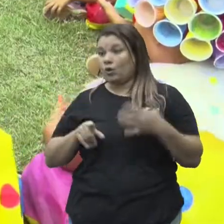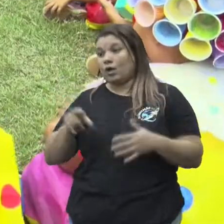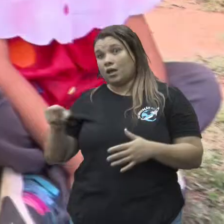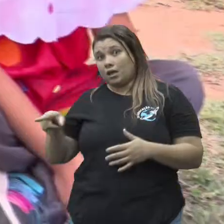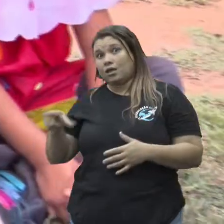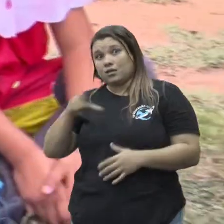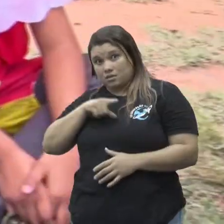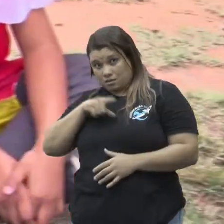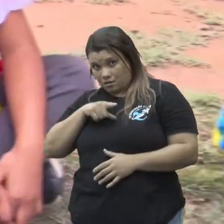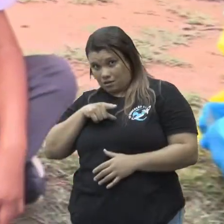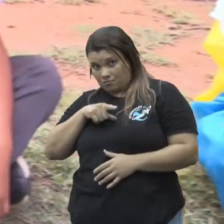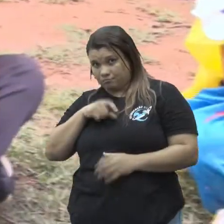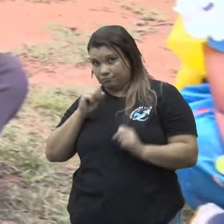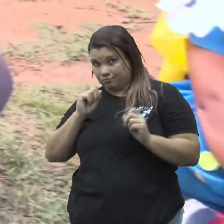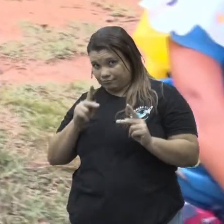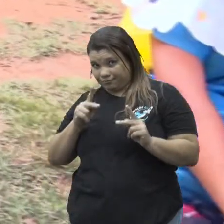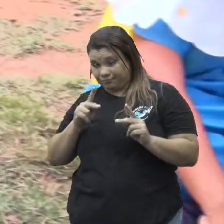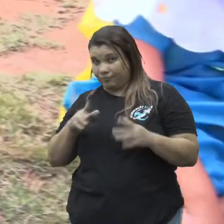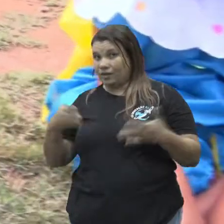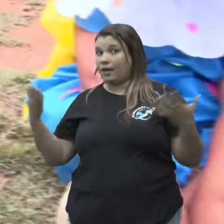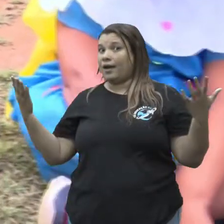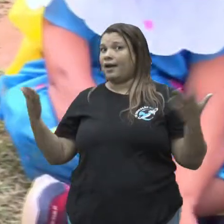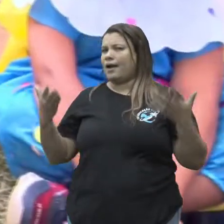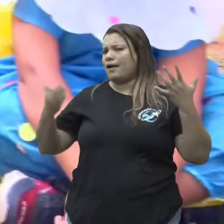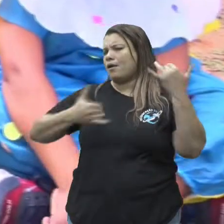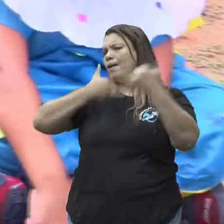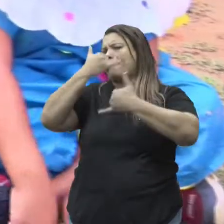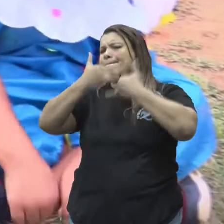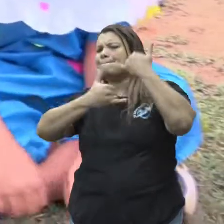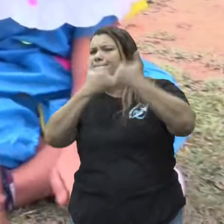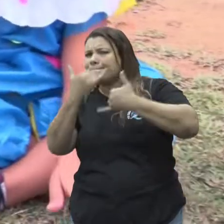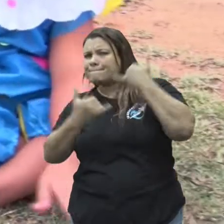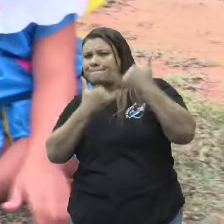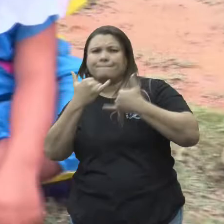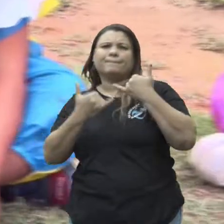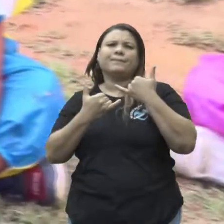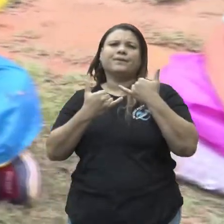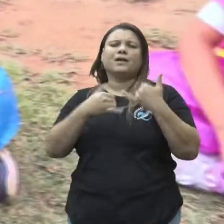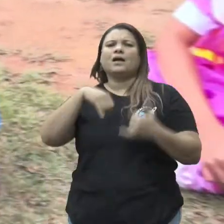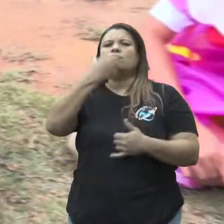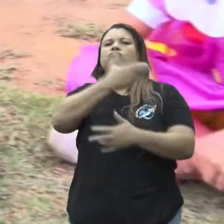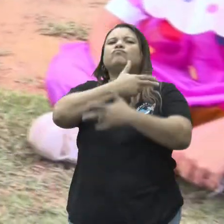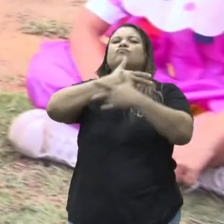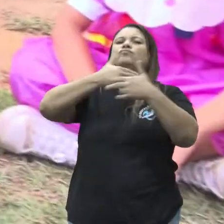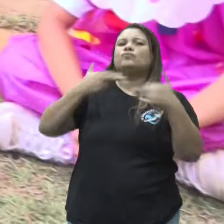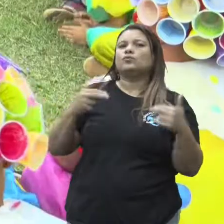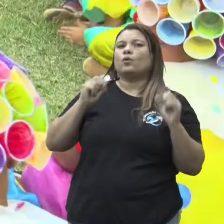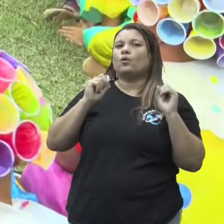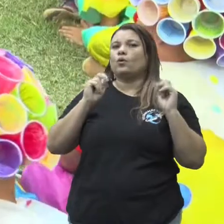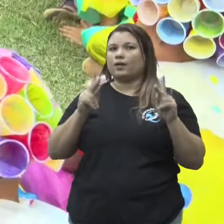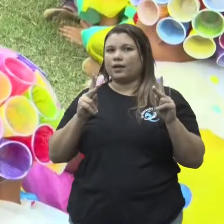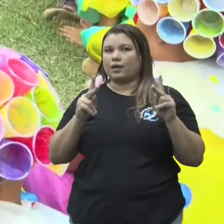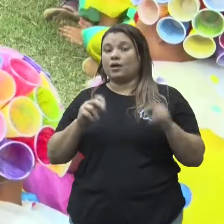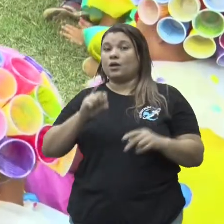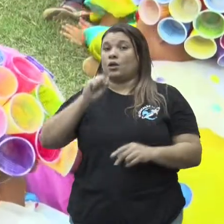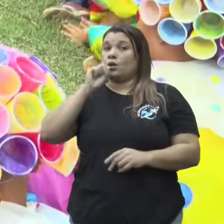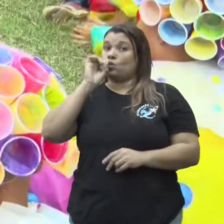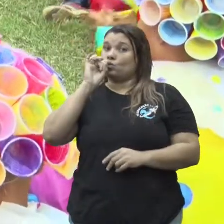agora a gente vai fazer a brincadeira das frutas. E ó, só bate palma se